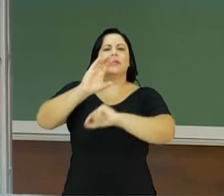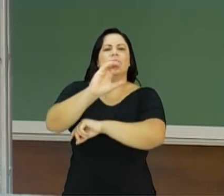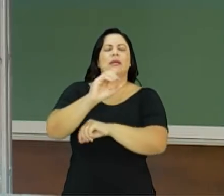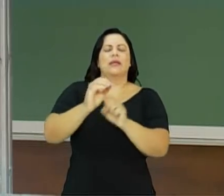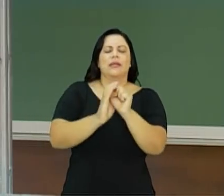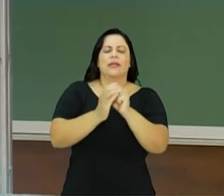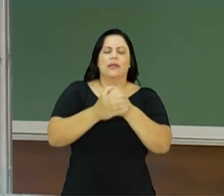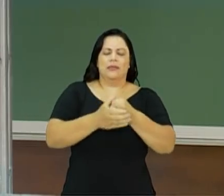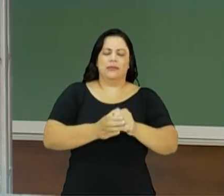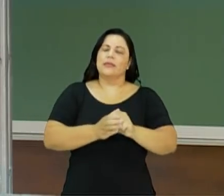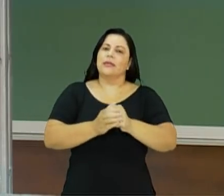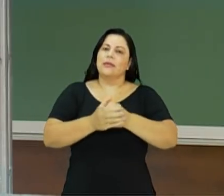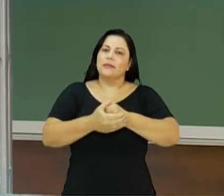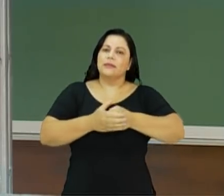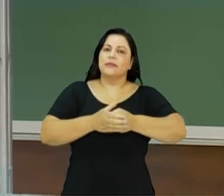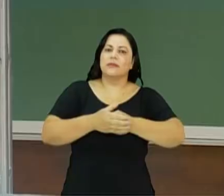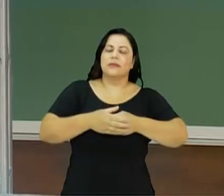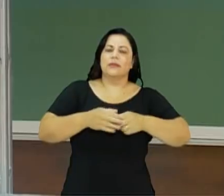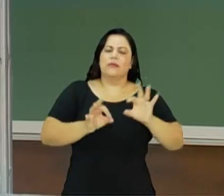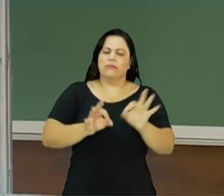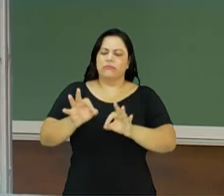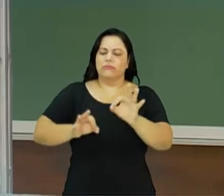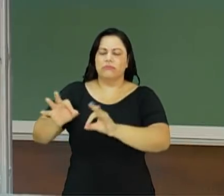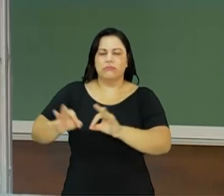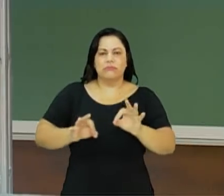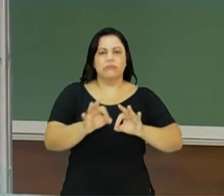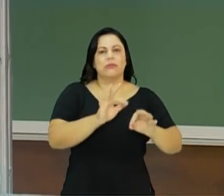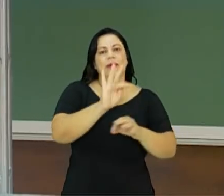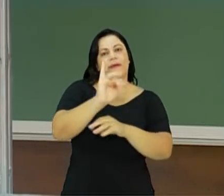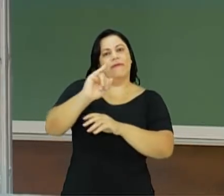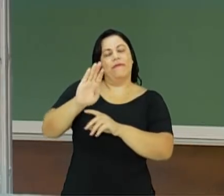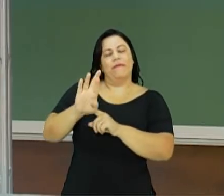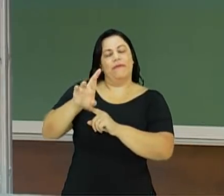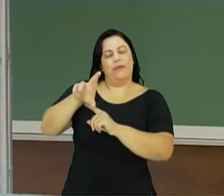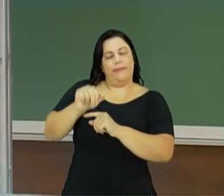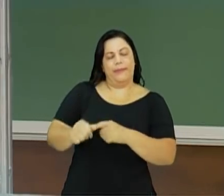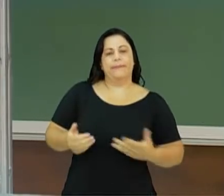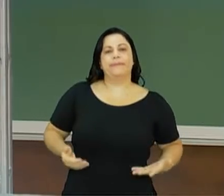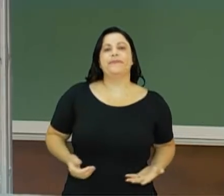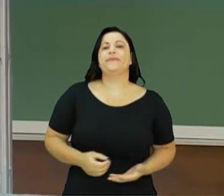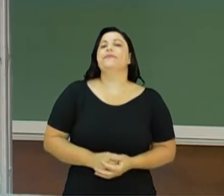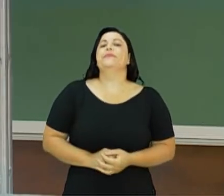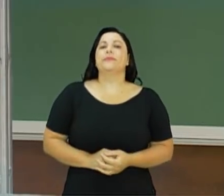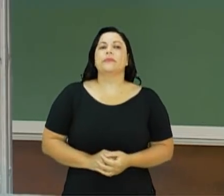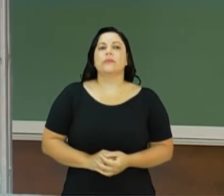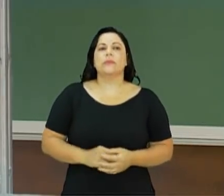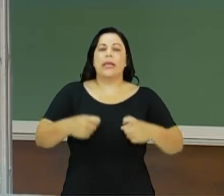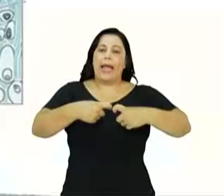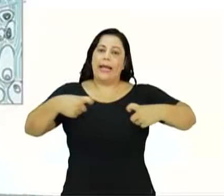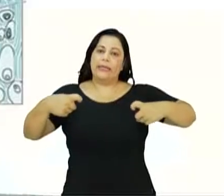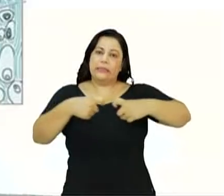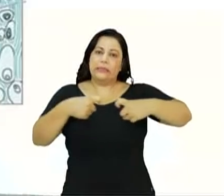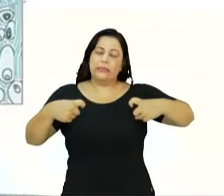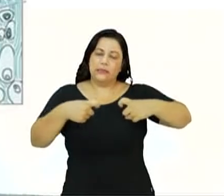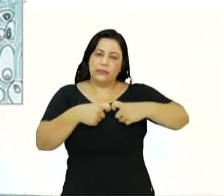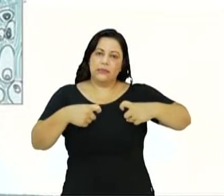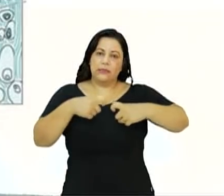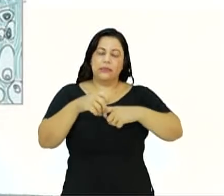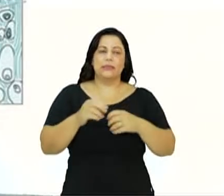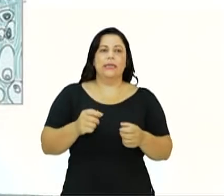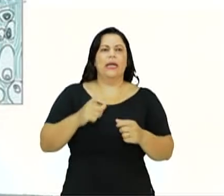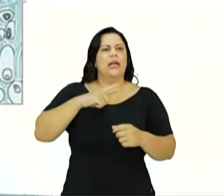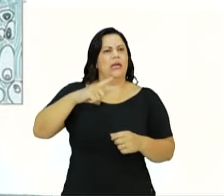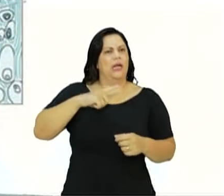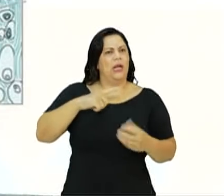de organização das fibras, né? O tipo de fibra, né? A cartilagem elástica, ela possui uma